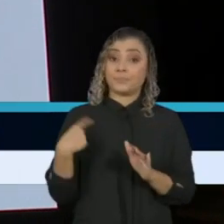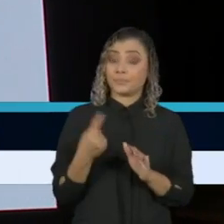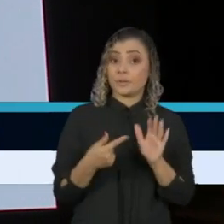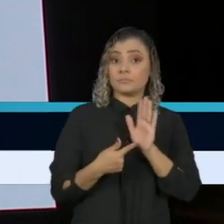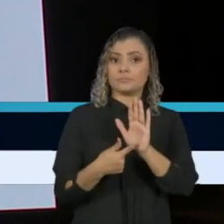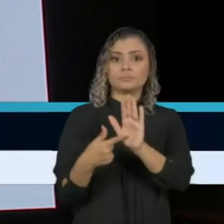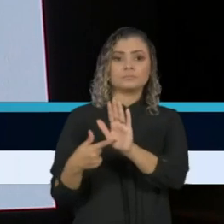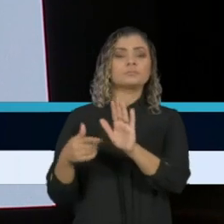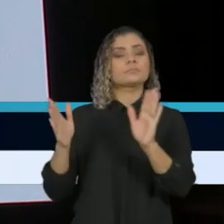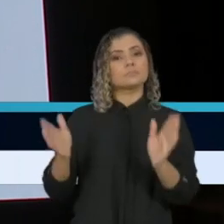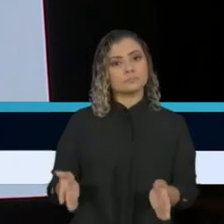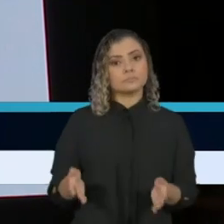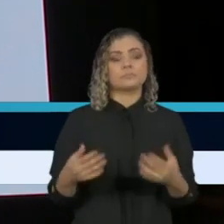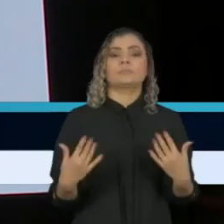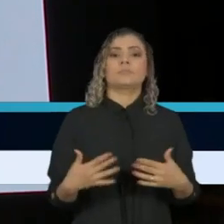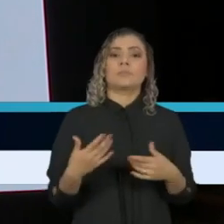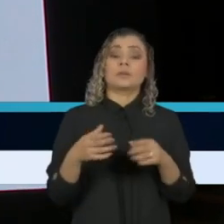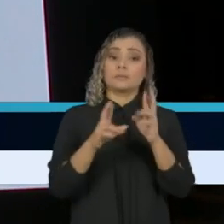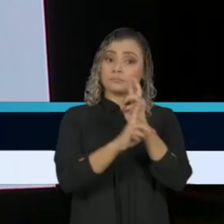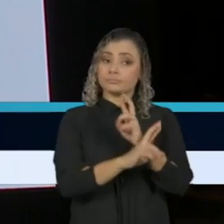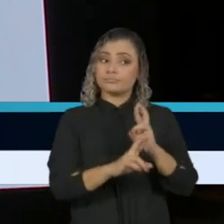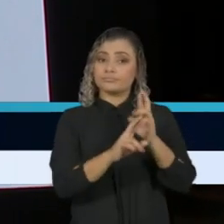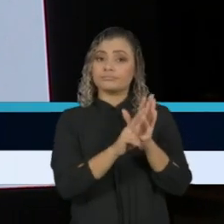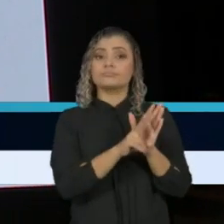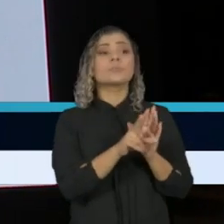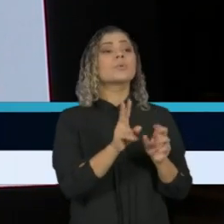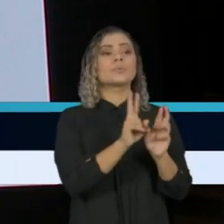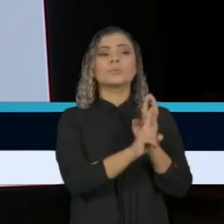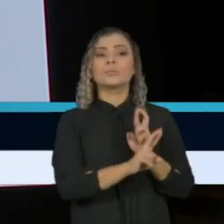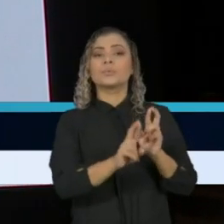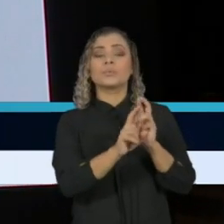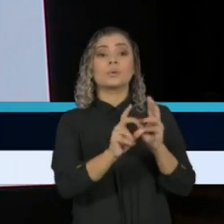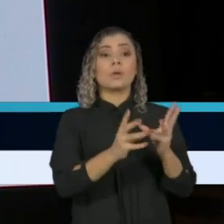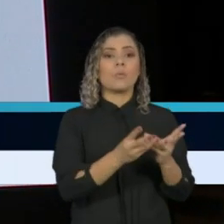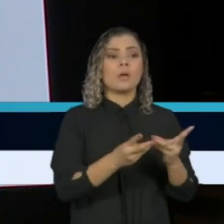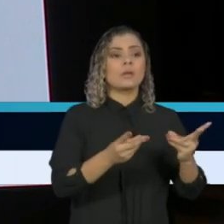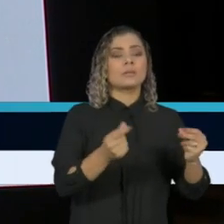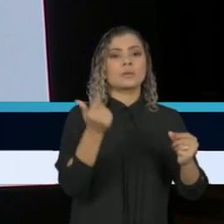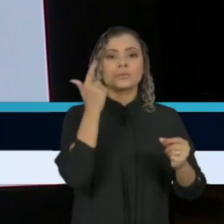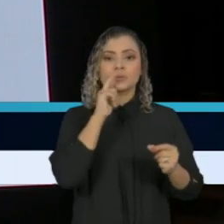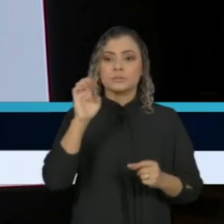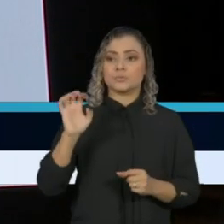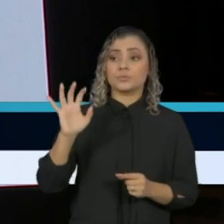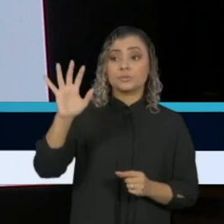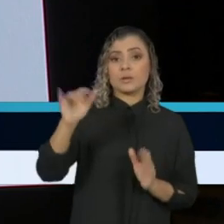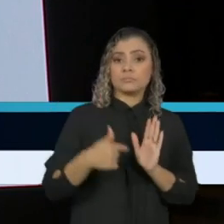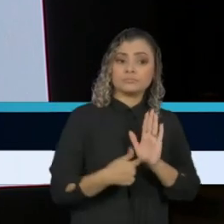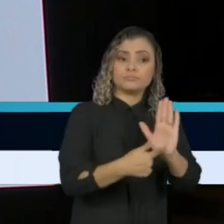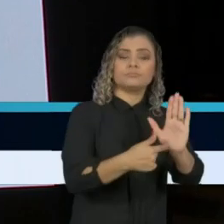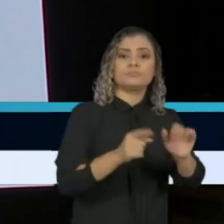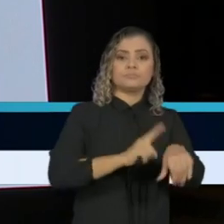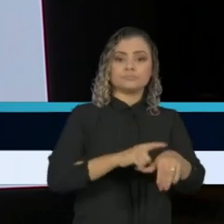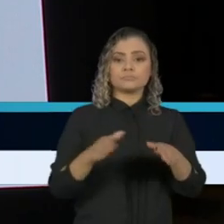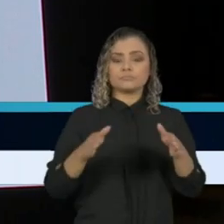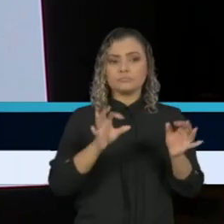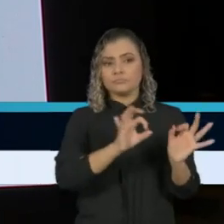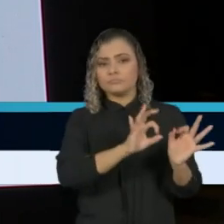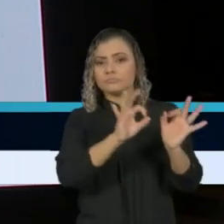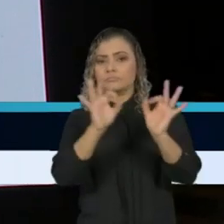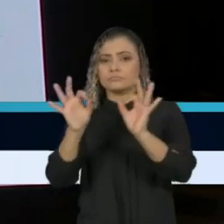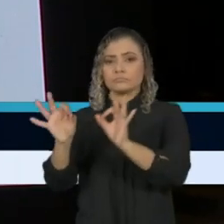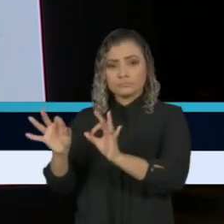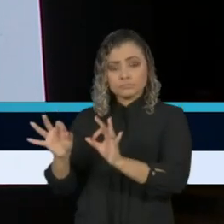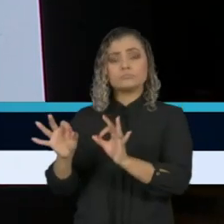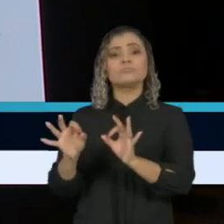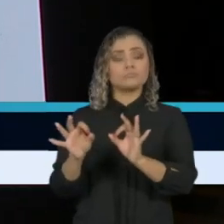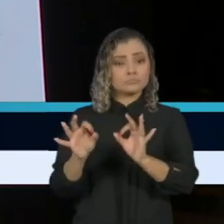isso de medidas de austeridade fiscal, para que de maneira qualitativa o Estado possa nesse momento observar as despesas que